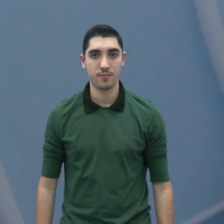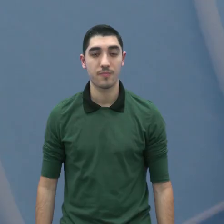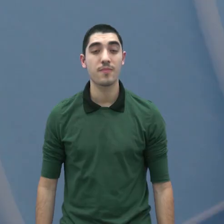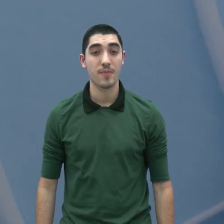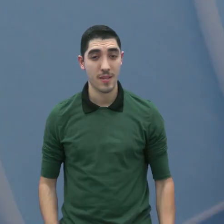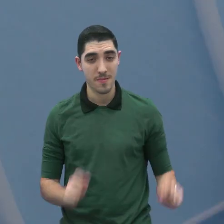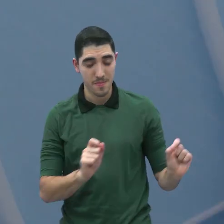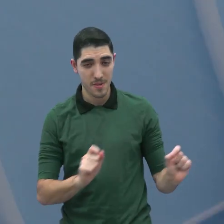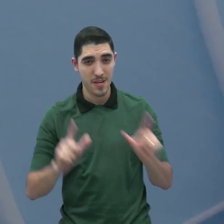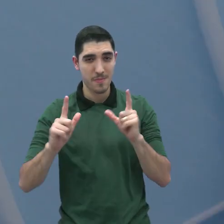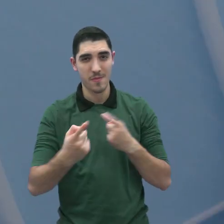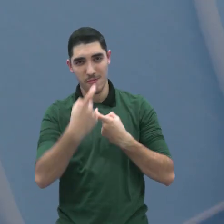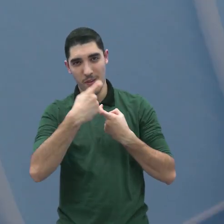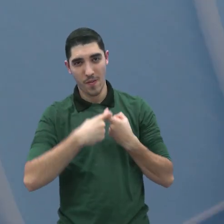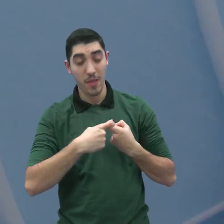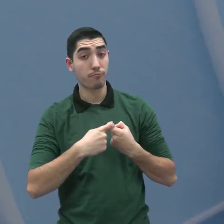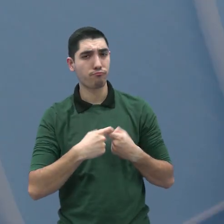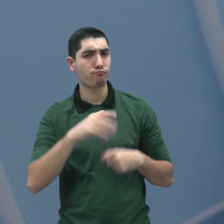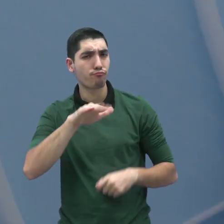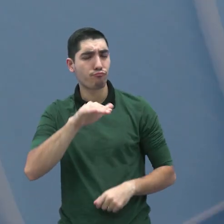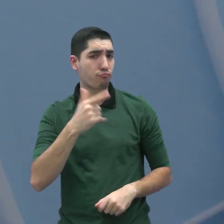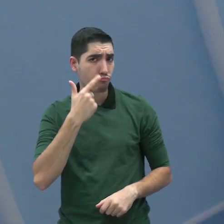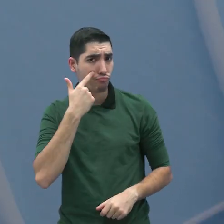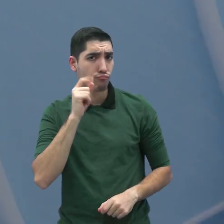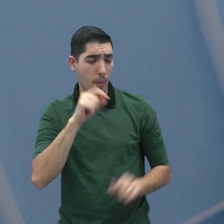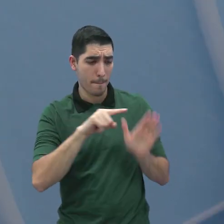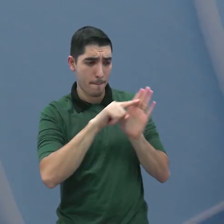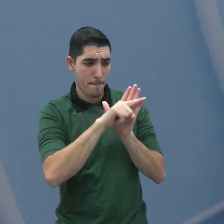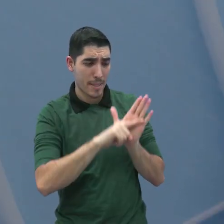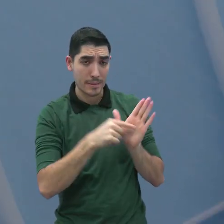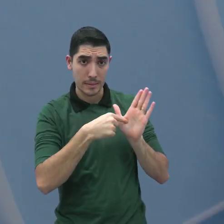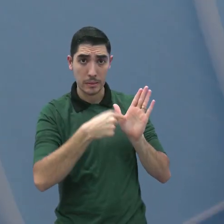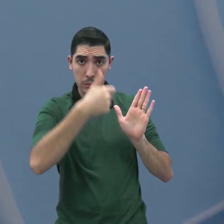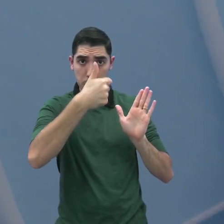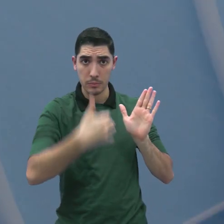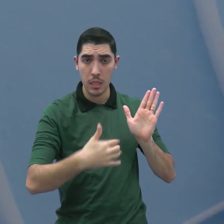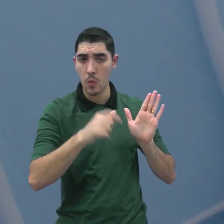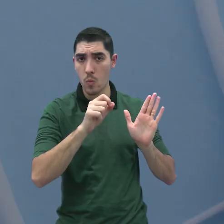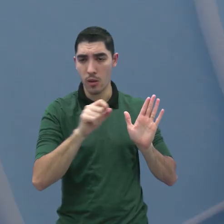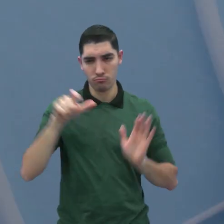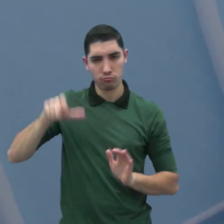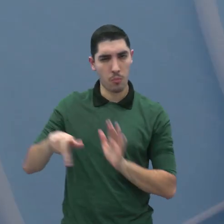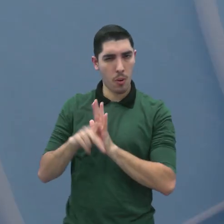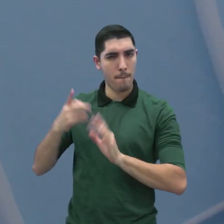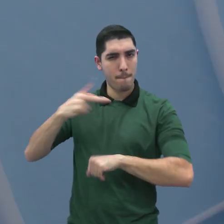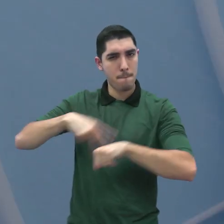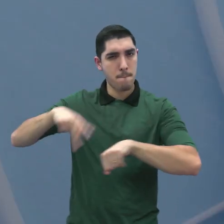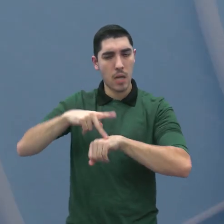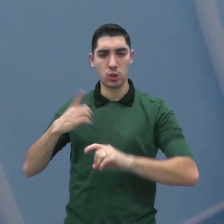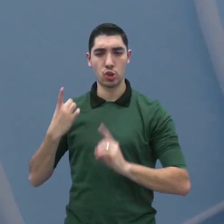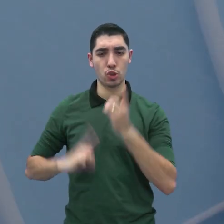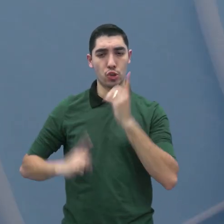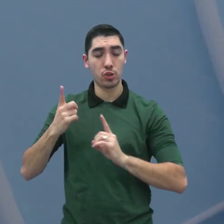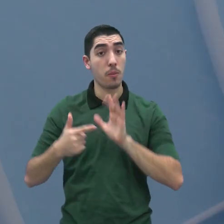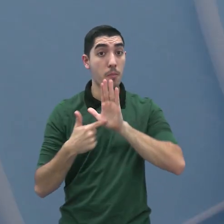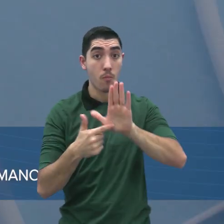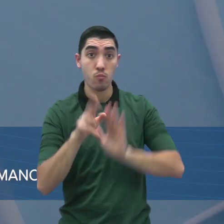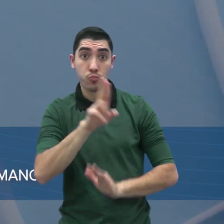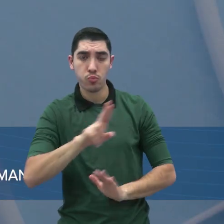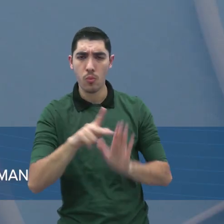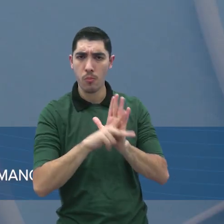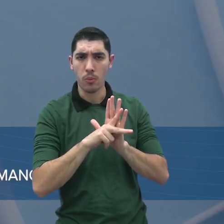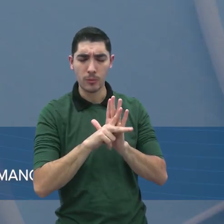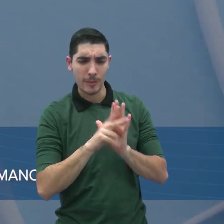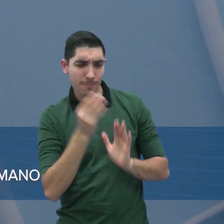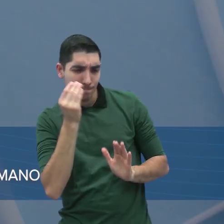Estamos de volta com diálogos e olha só, pessoal, um estudo realizado por pesquisadores chilenos usou a ressonância magnética para